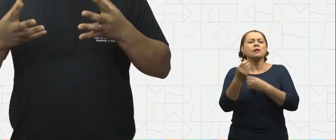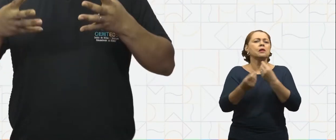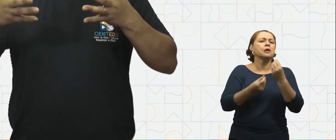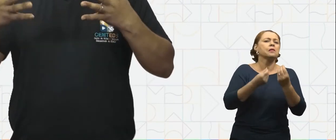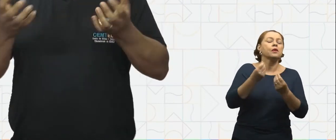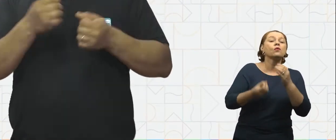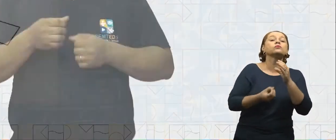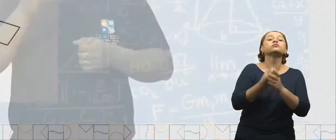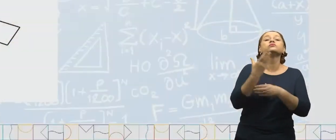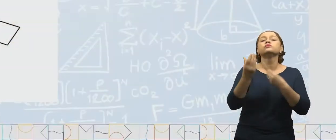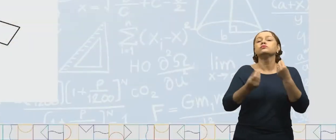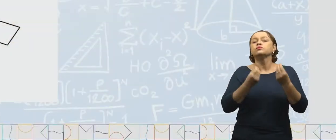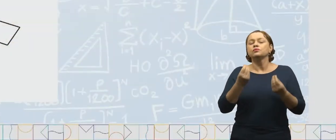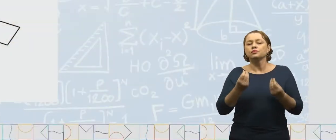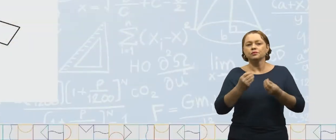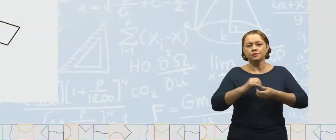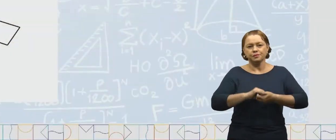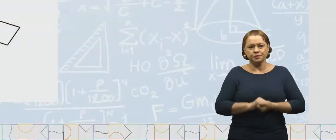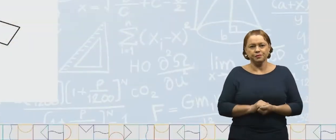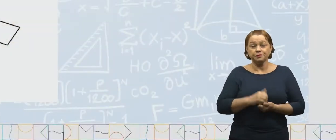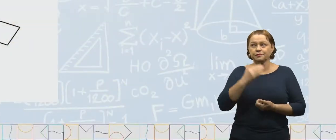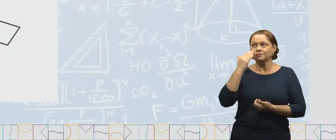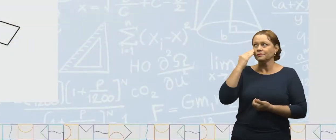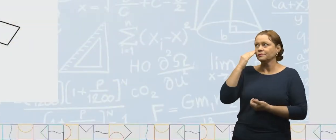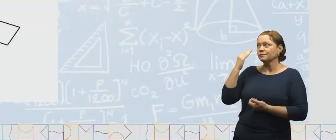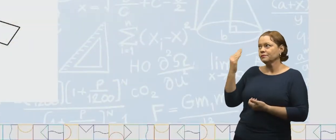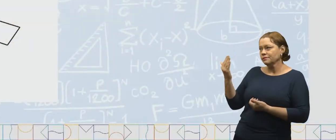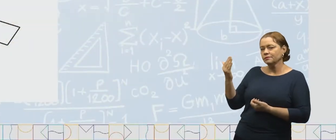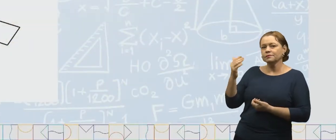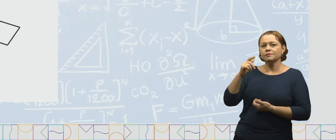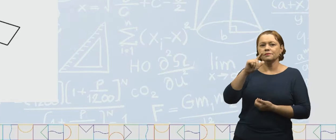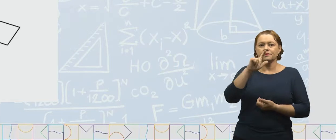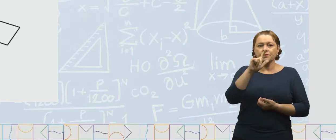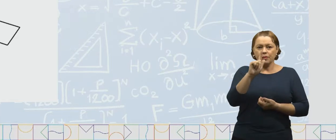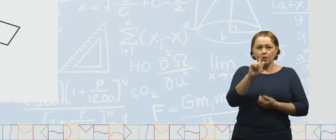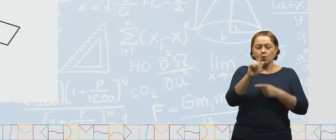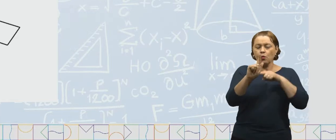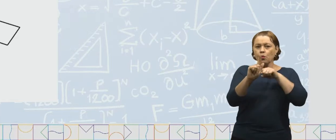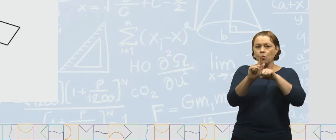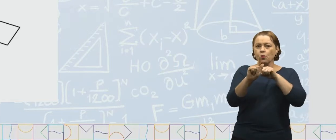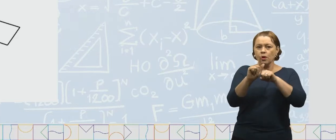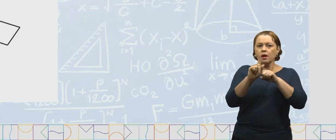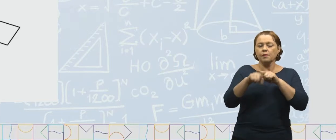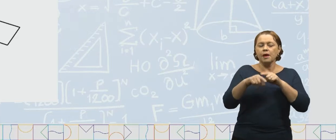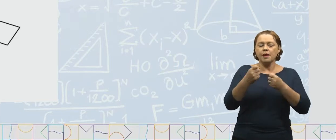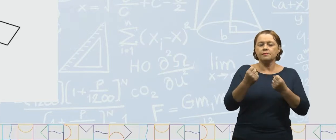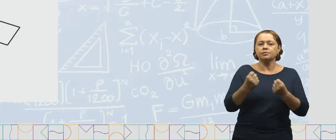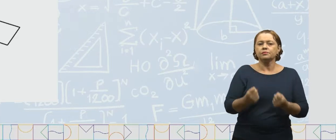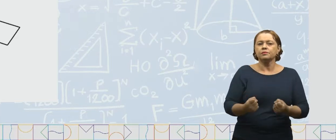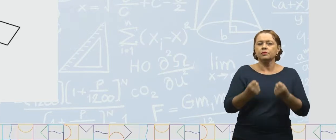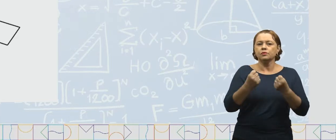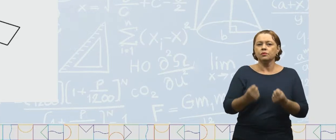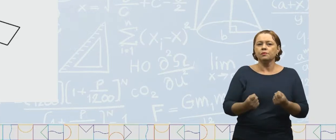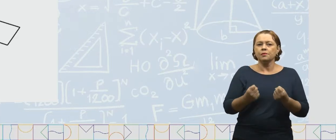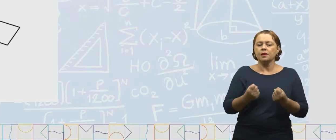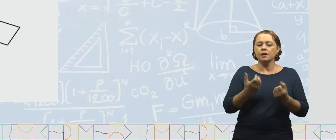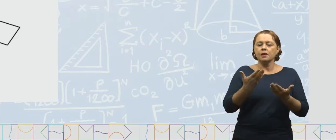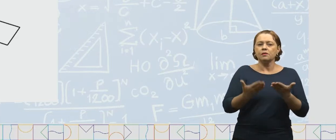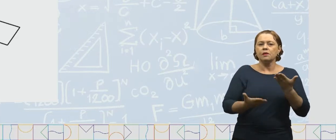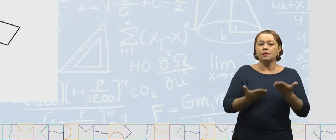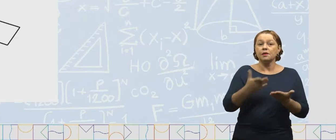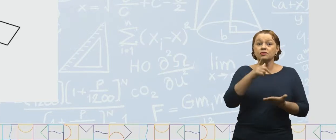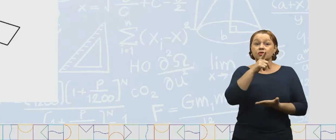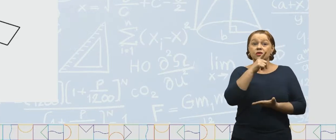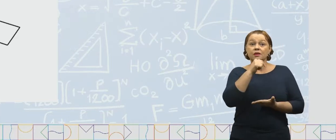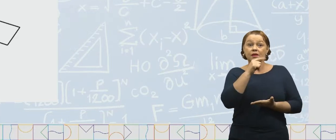definida esta massa? Observe aí. O grama foi definido como o peso da medida de